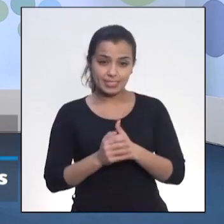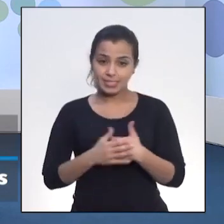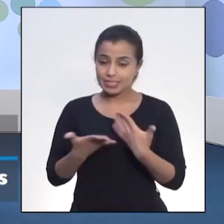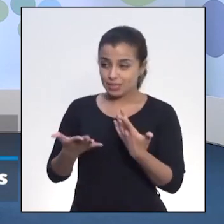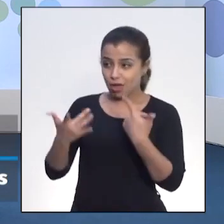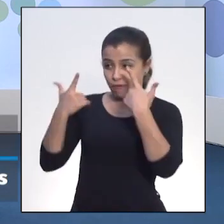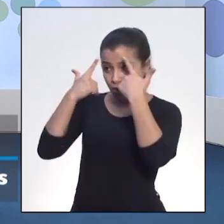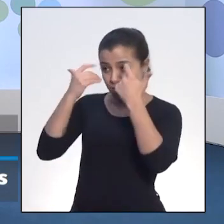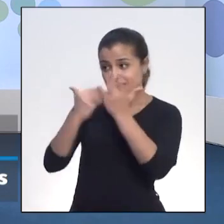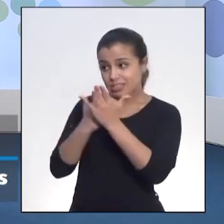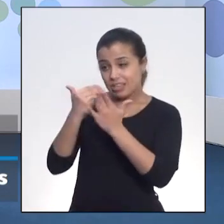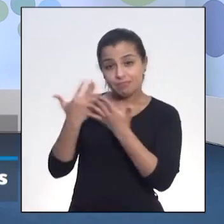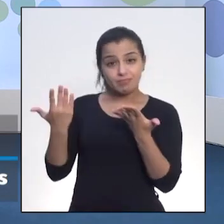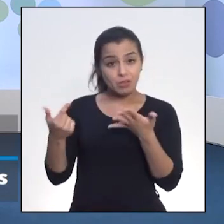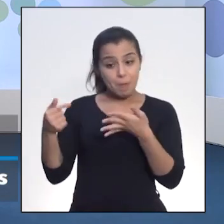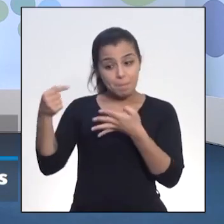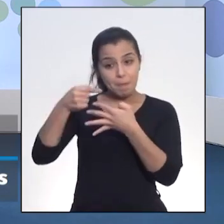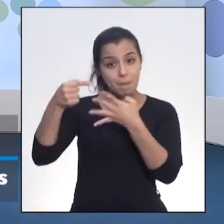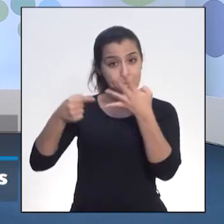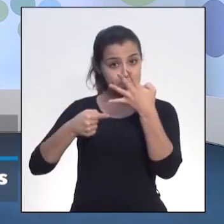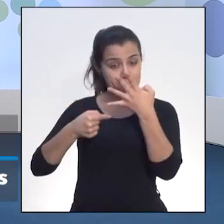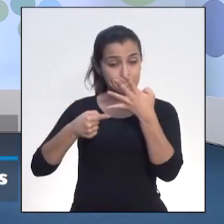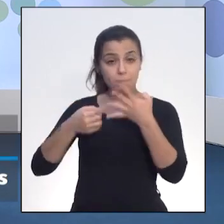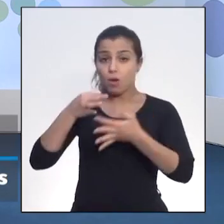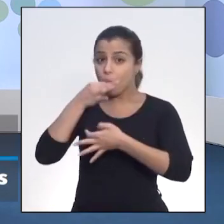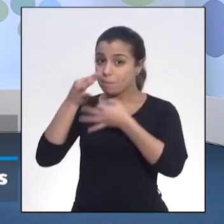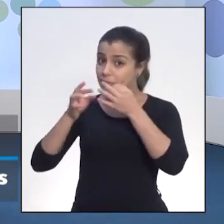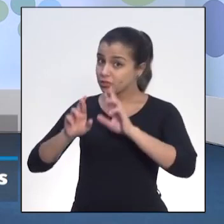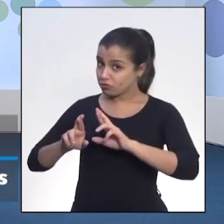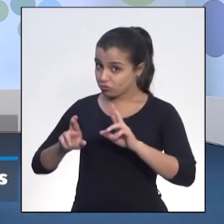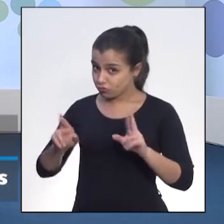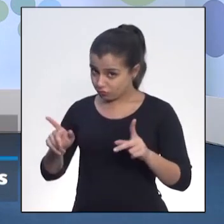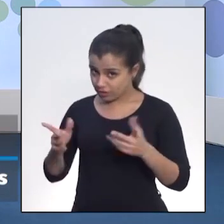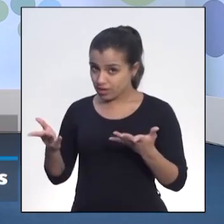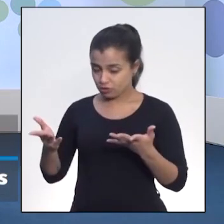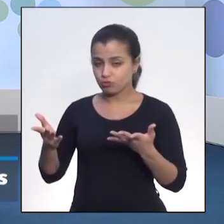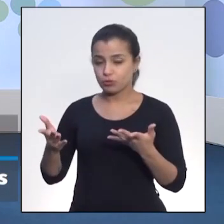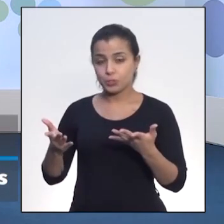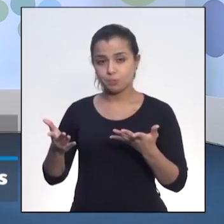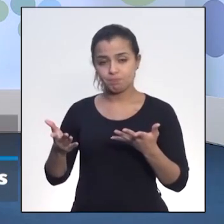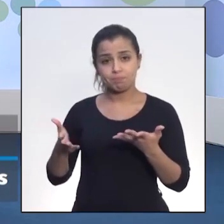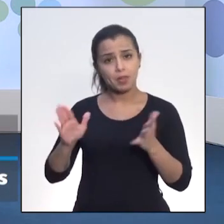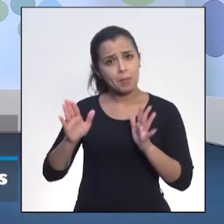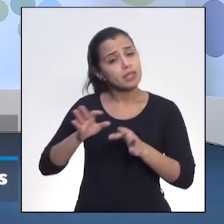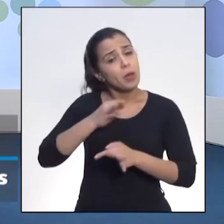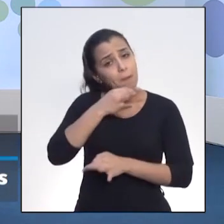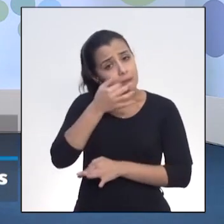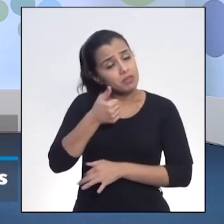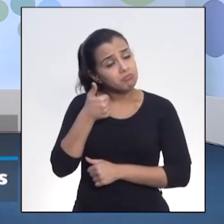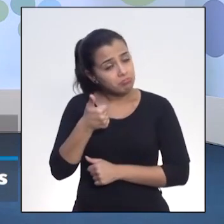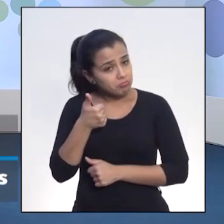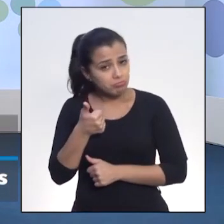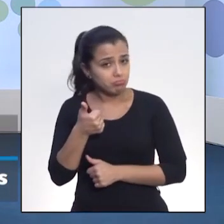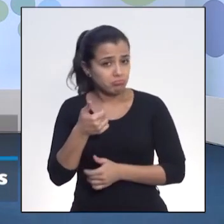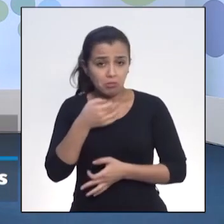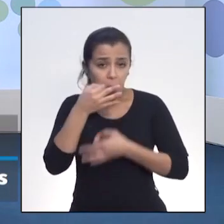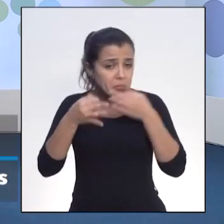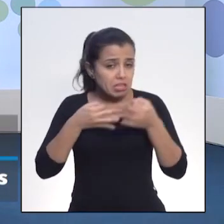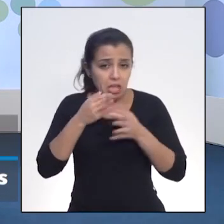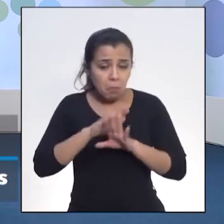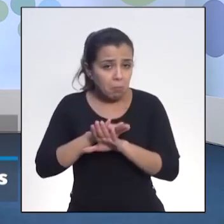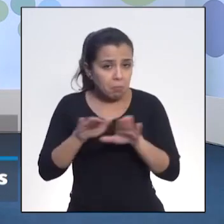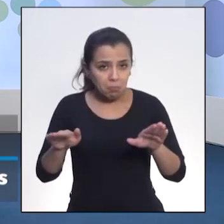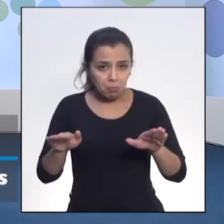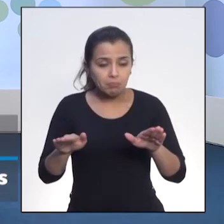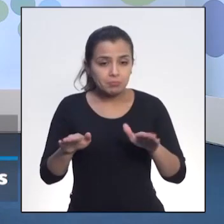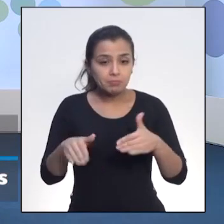violência demais. Ó, todas as opiniões, muito obrigado por terem participado, né? São opiniões e opiniões. Para